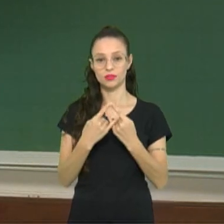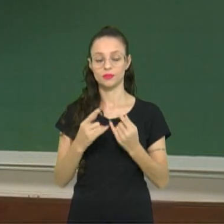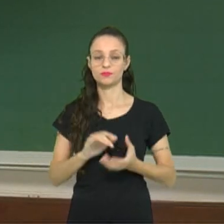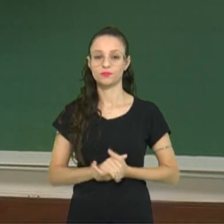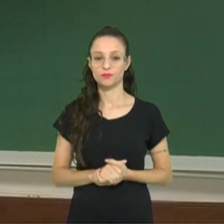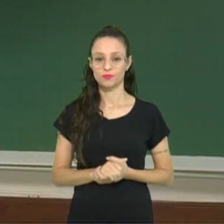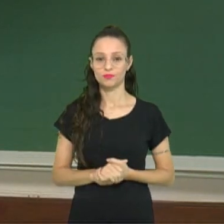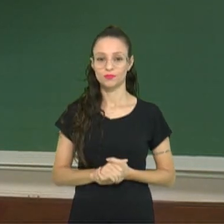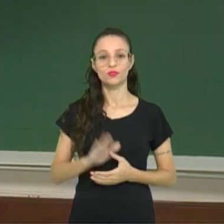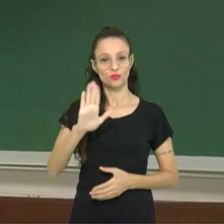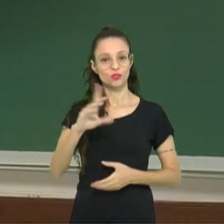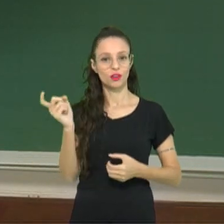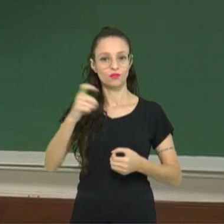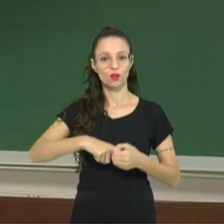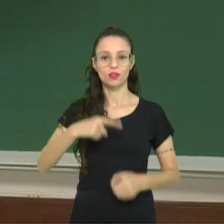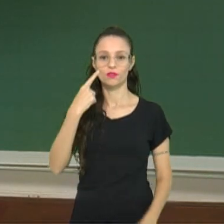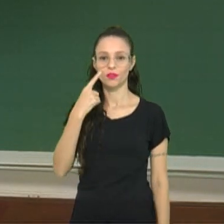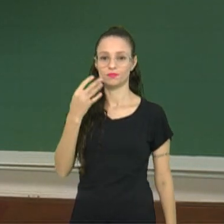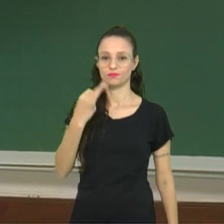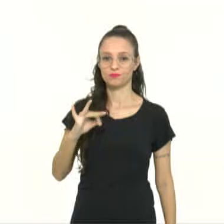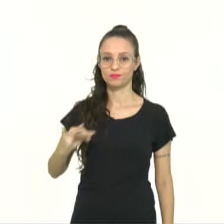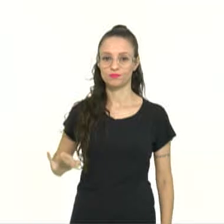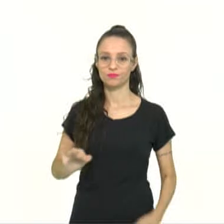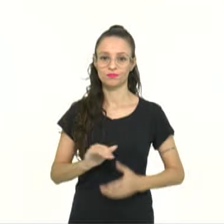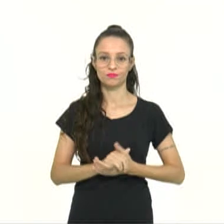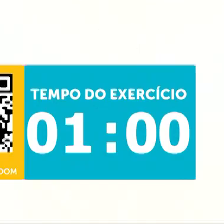Beleza, gente? Daqui a pouquinho a gente já volta para ver se acertou.